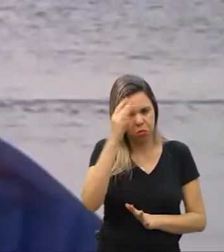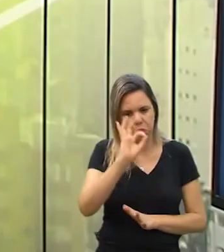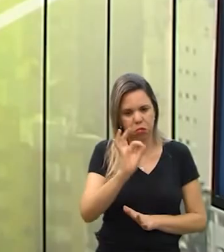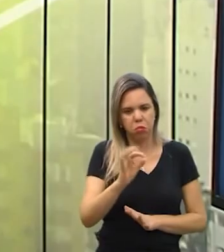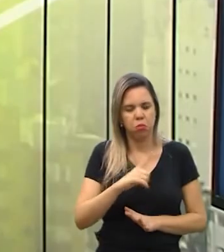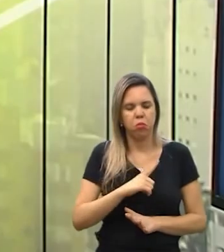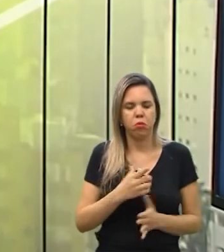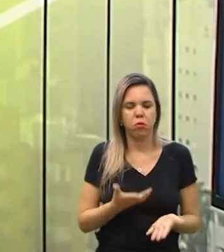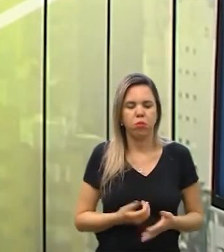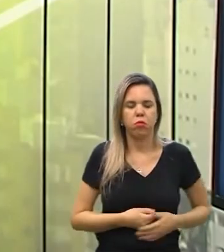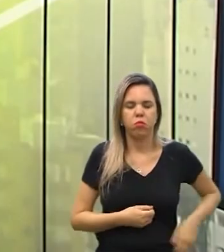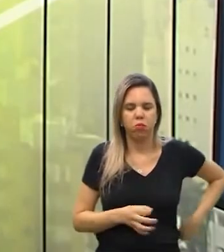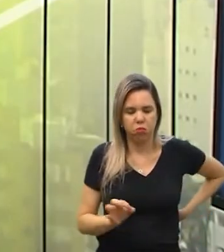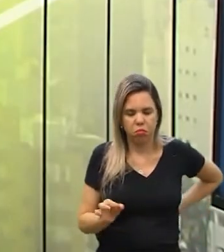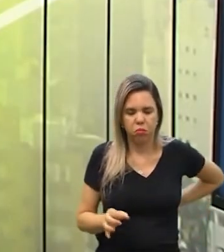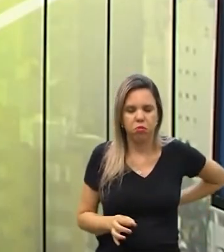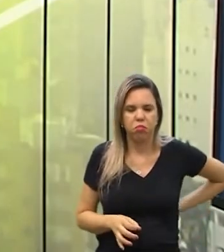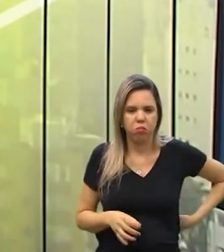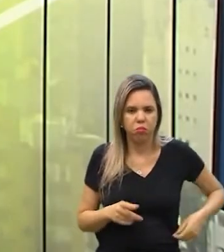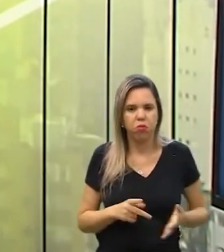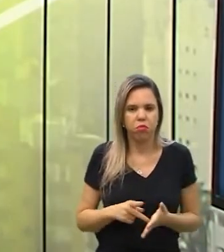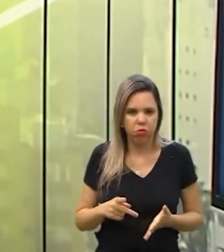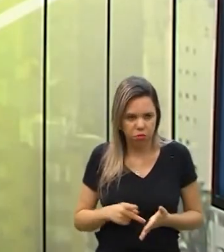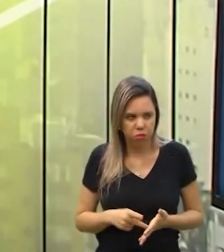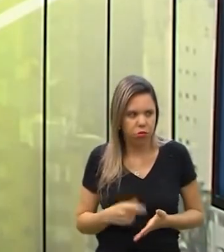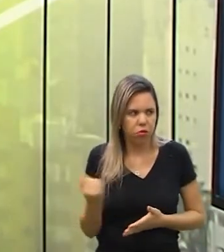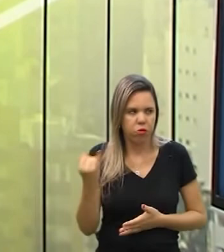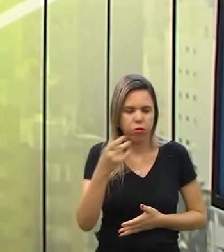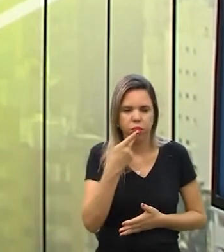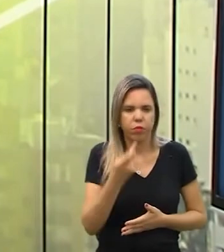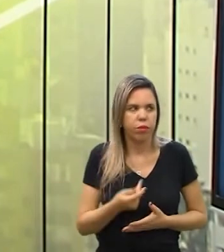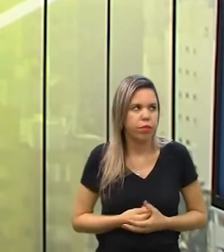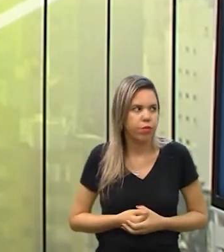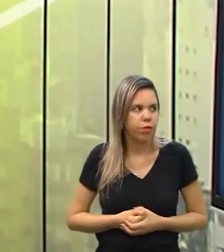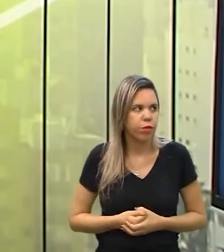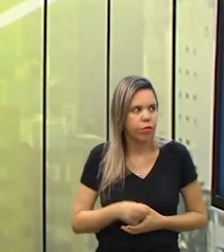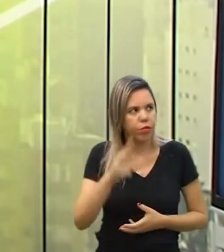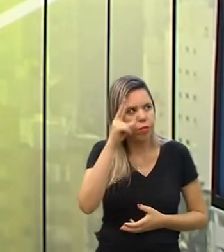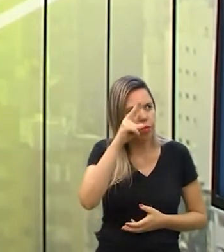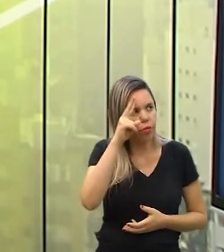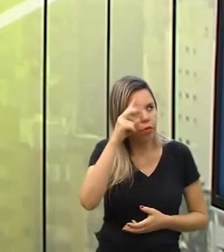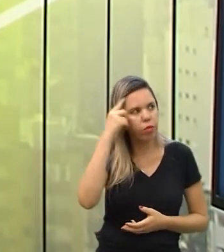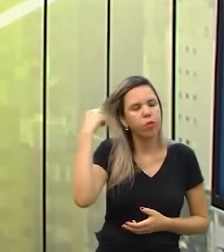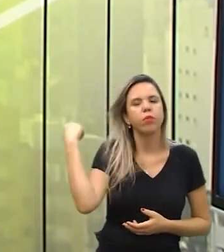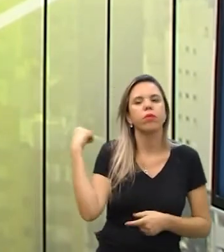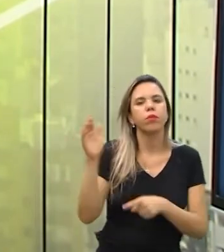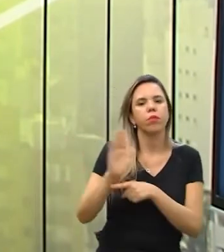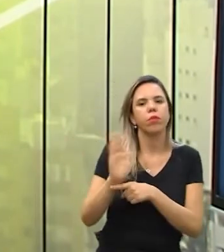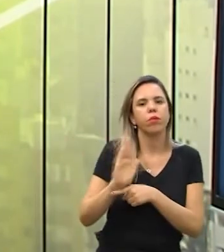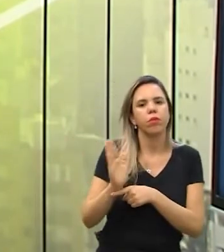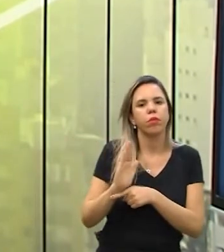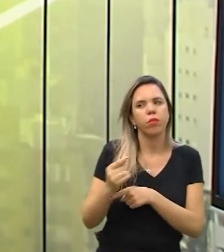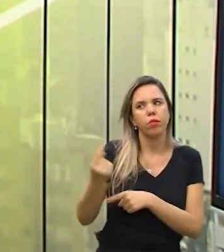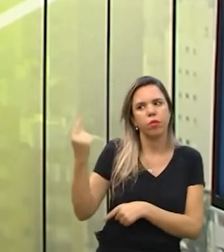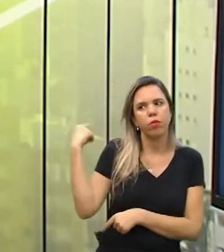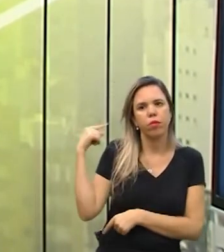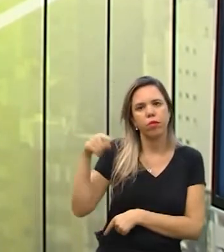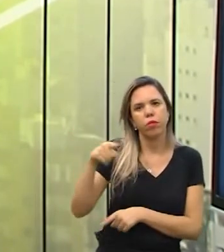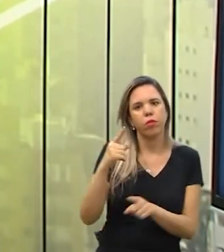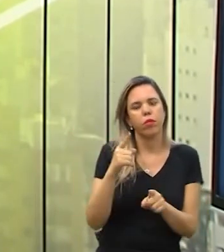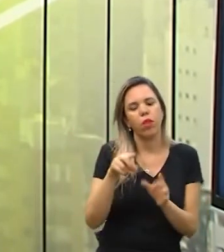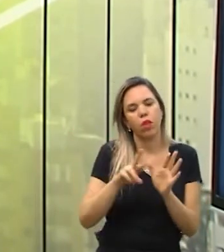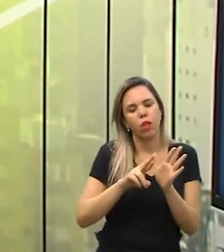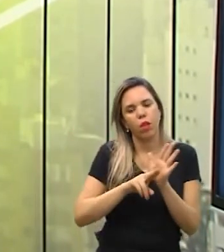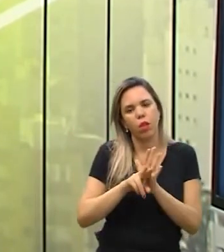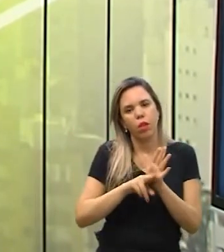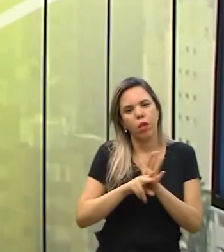tem. Exatamente, esse é um ponto importante. E, aliás, isso me faz lembrar daqueles vídeos sensacionalistas, né? Você, enquanto bióloga, já